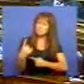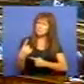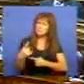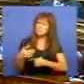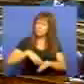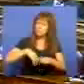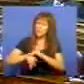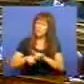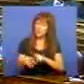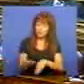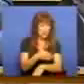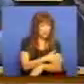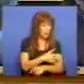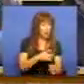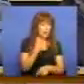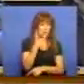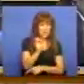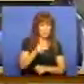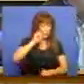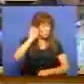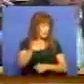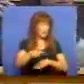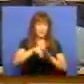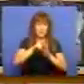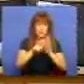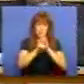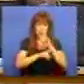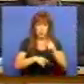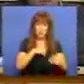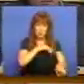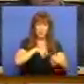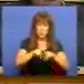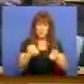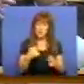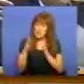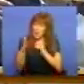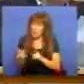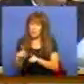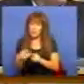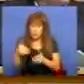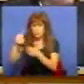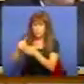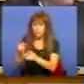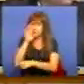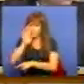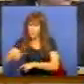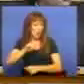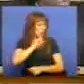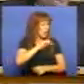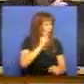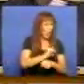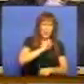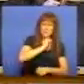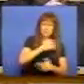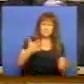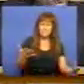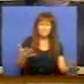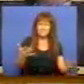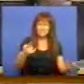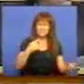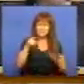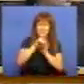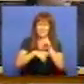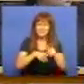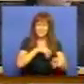fizemos na anterior sessão legislativa uma revisão do estatuto dos deputados, em que uma parte entrou em vigor, a outra ainda não entrou. Portanto, é um